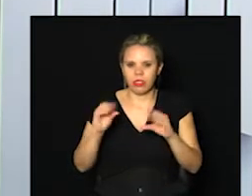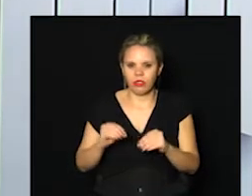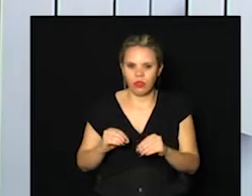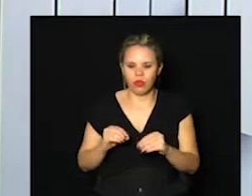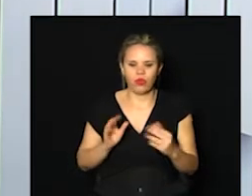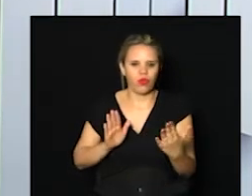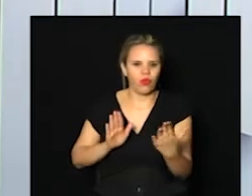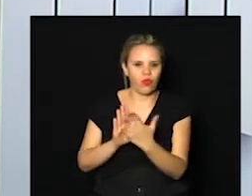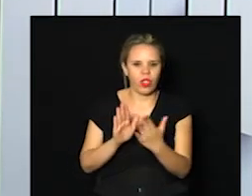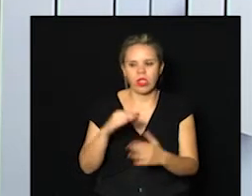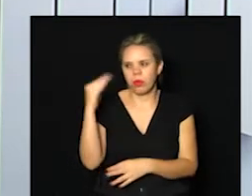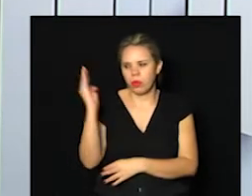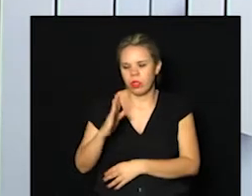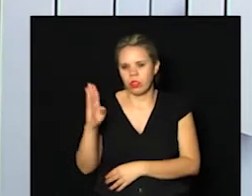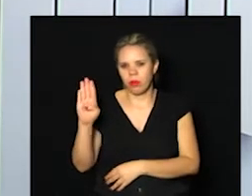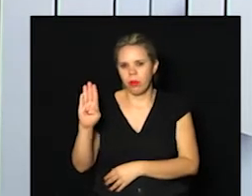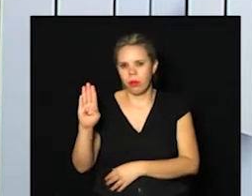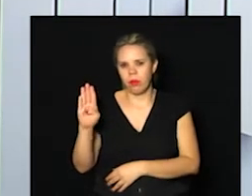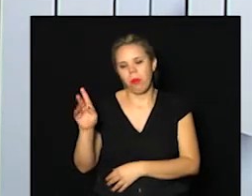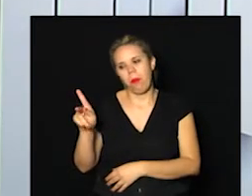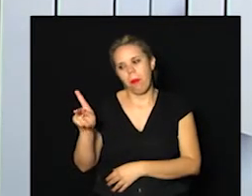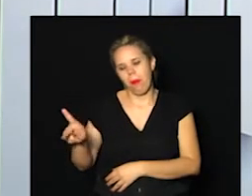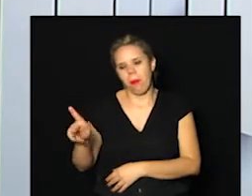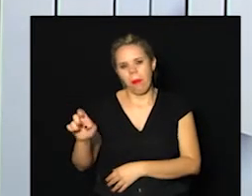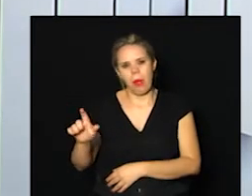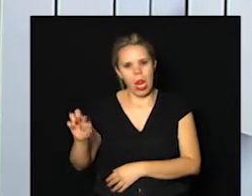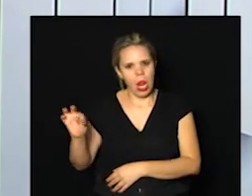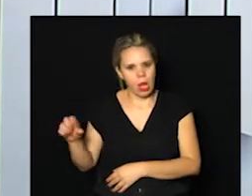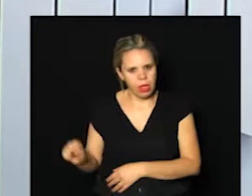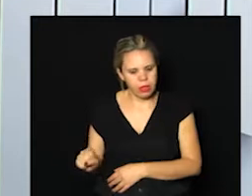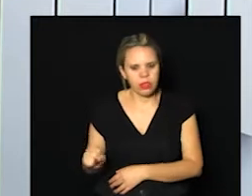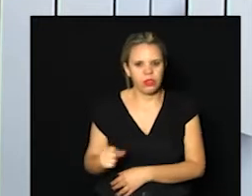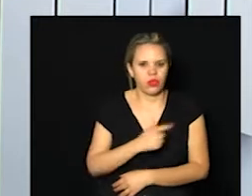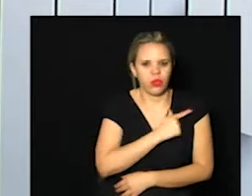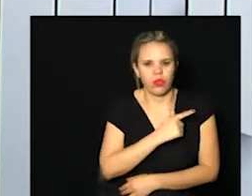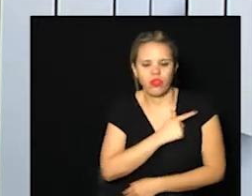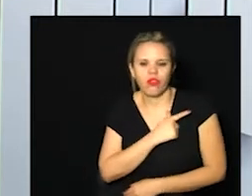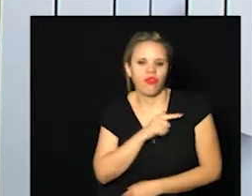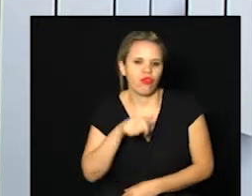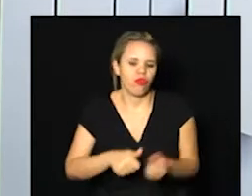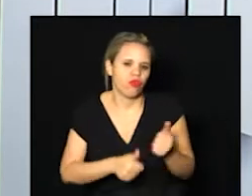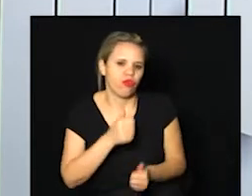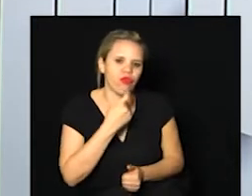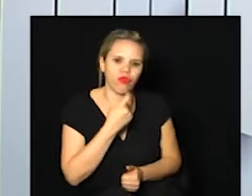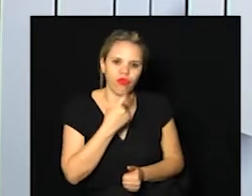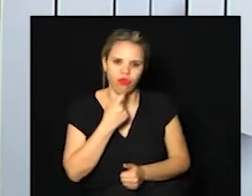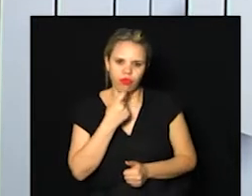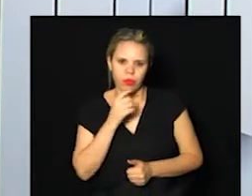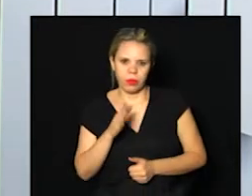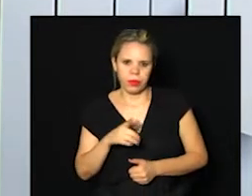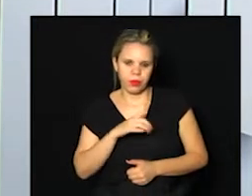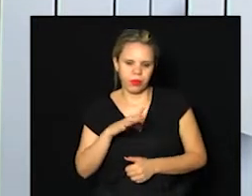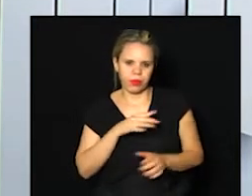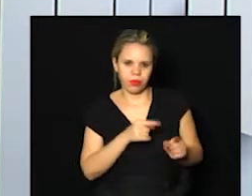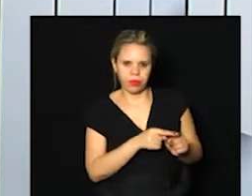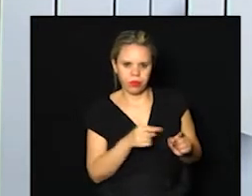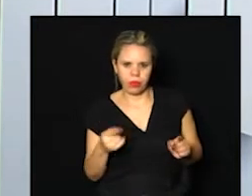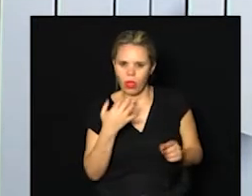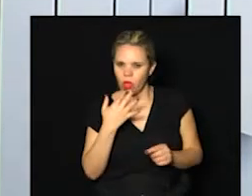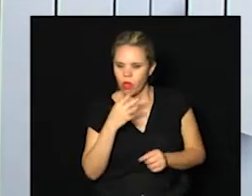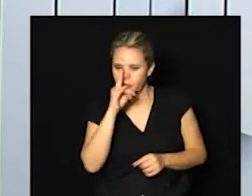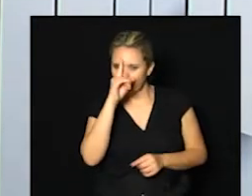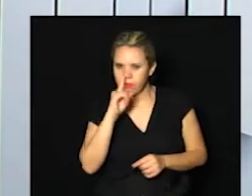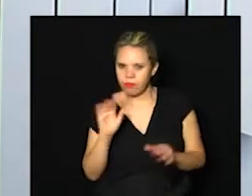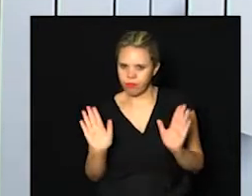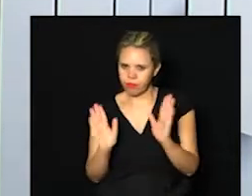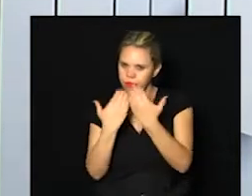o Brasil de Pelotas, duelo fora de casa, e o Guarani joga aqui em Campinas, já que a cidade está na fase amarela, com os